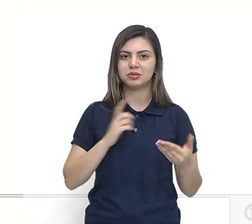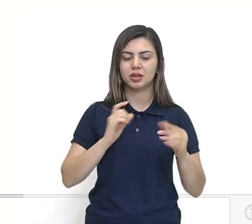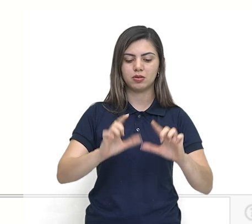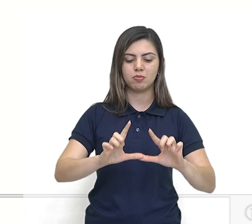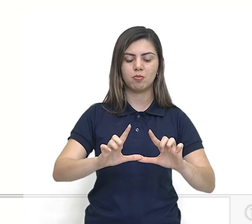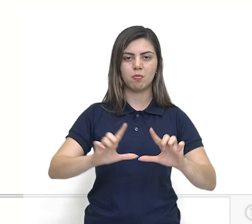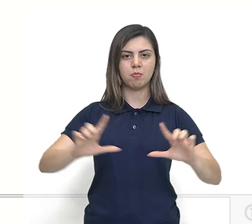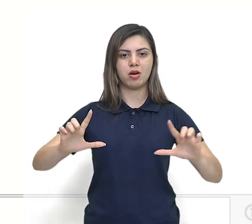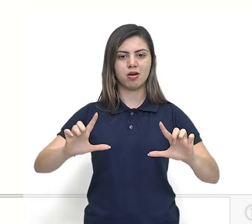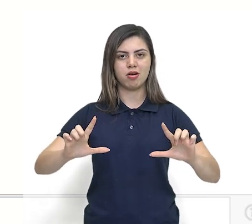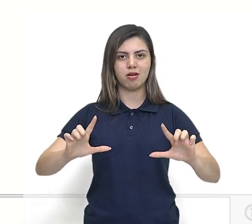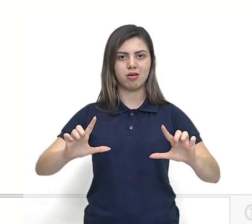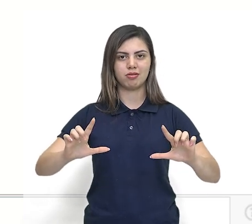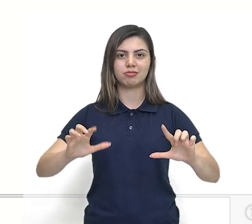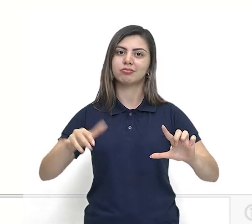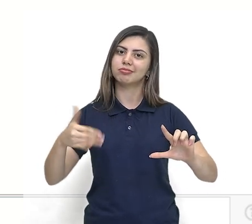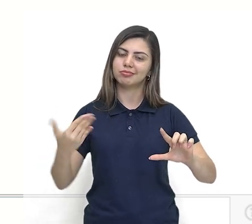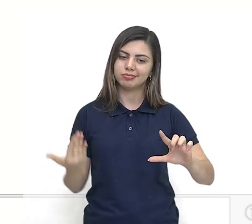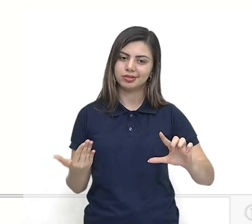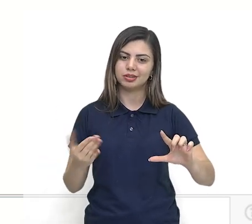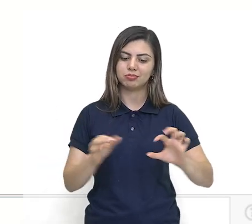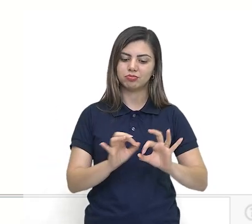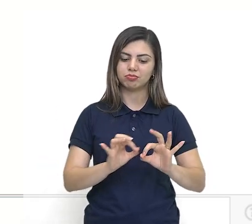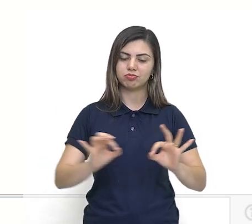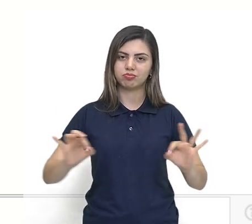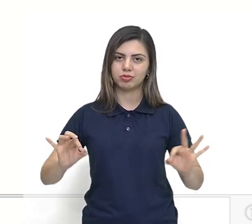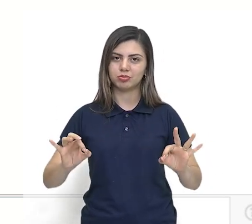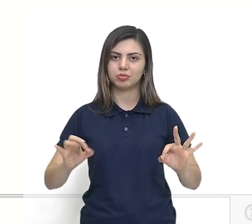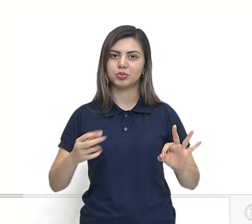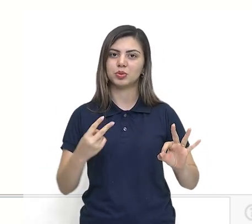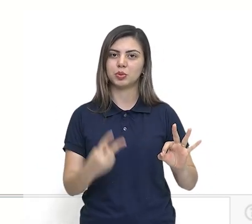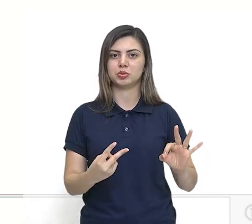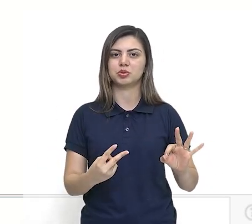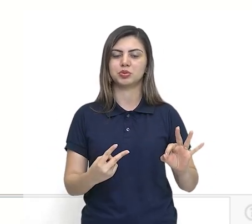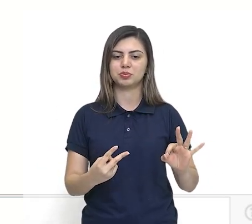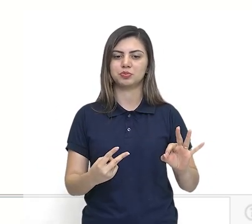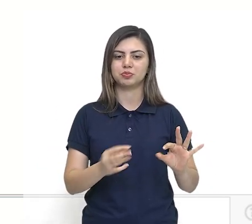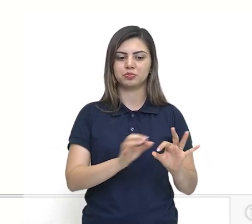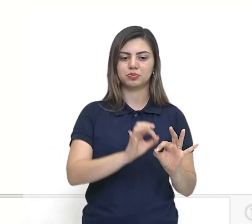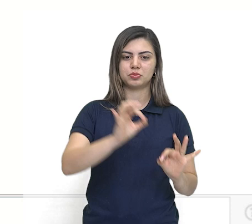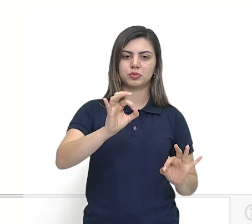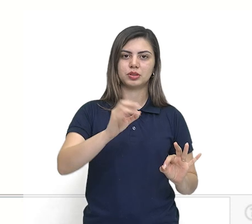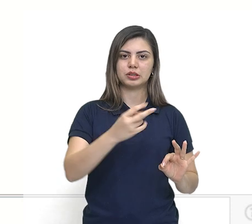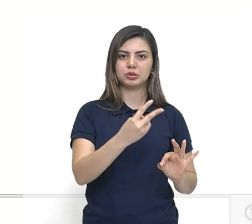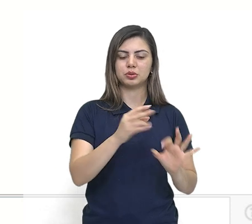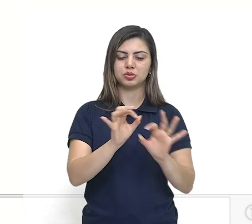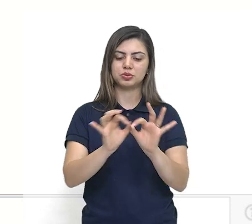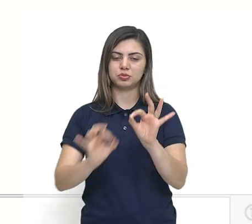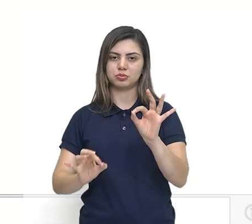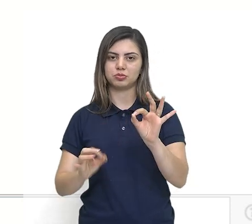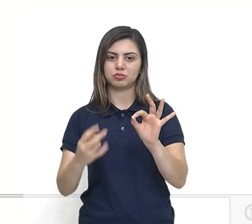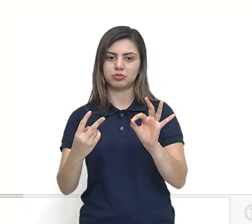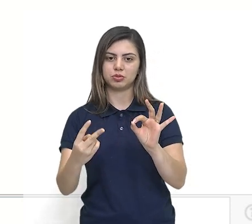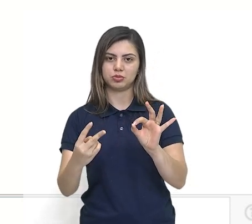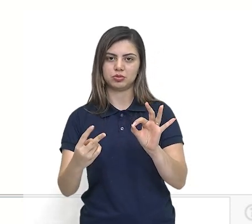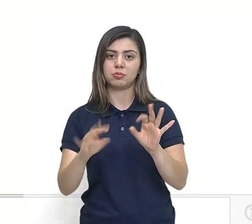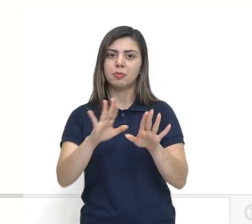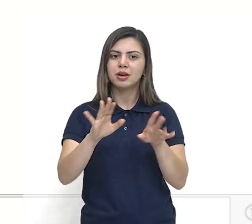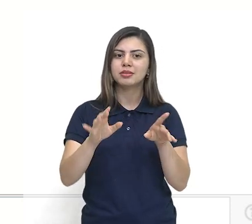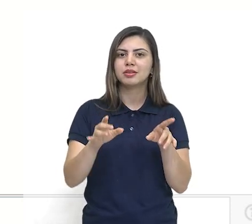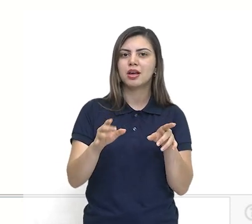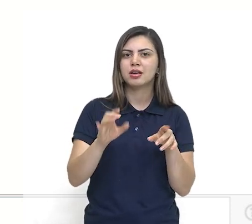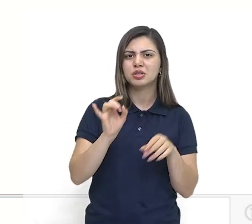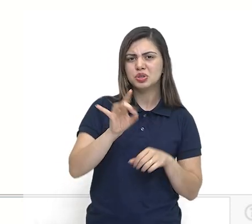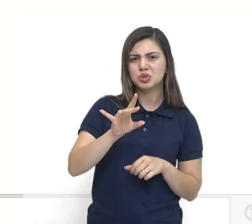lado, necessariamente o tamanho do triângulo da imagem aumentou. E não foi só isso que mudou, não, ó. O perímetro